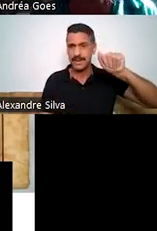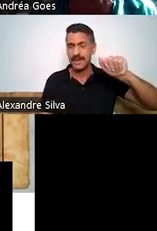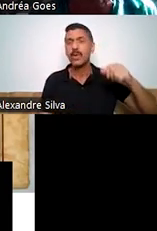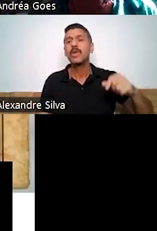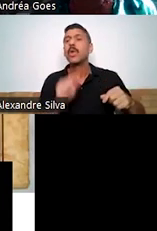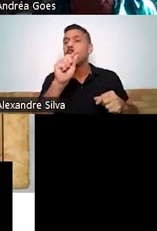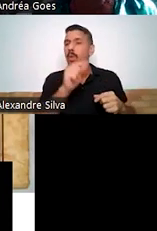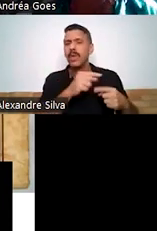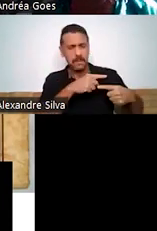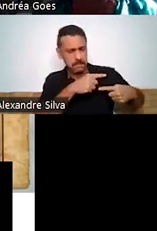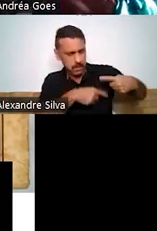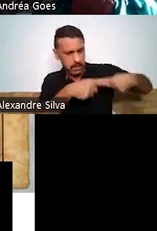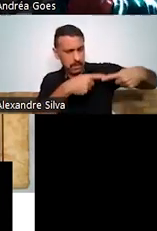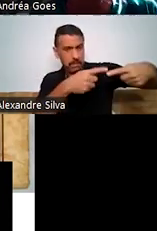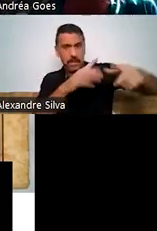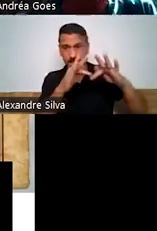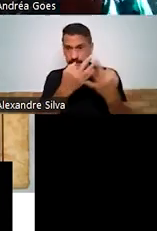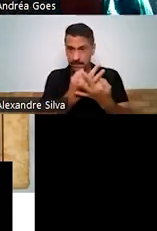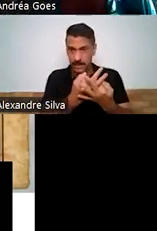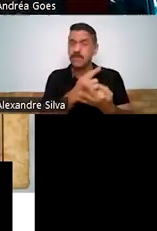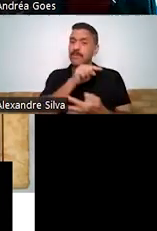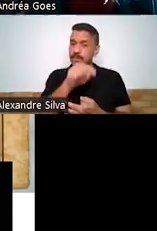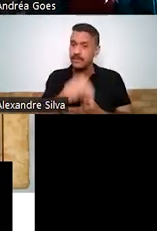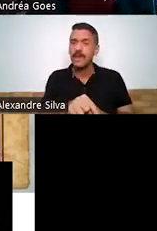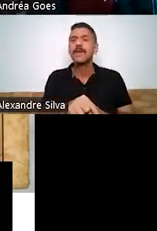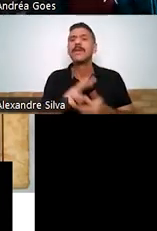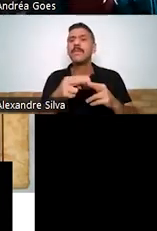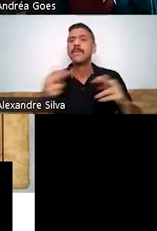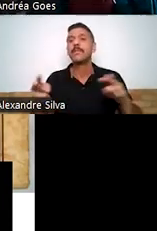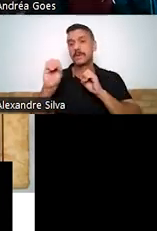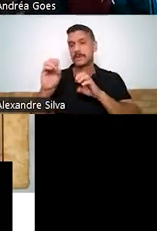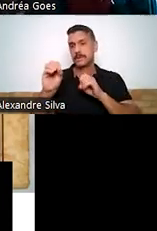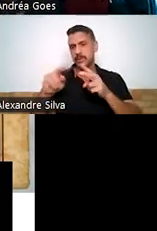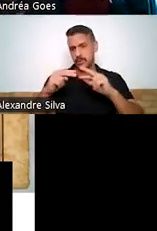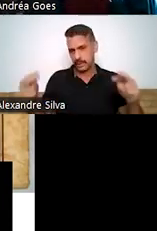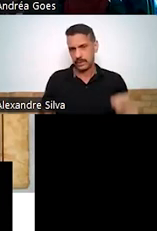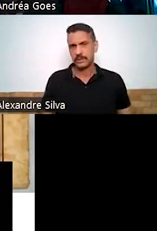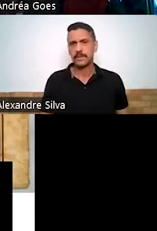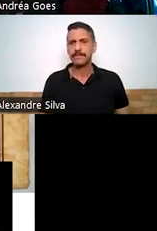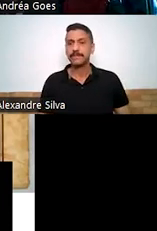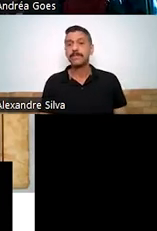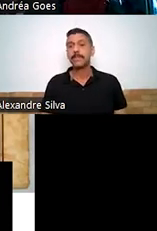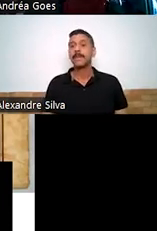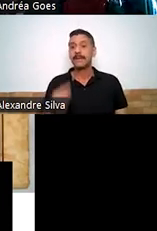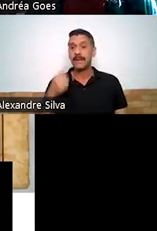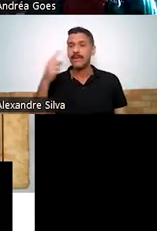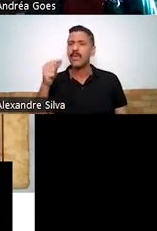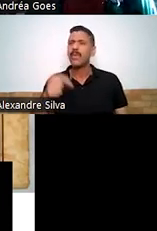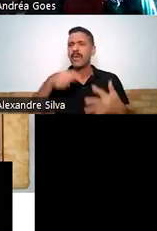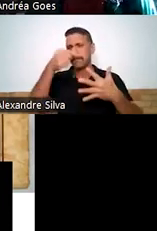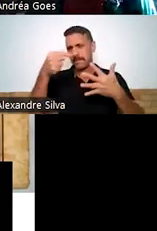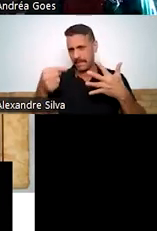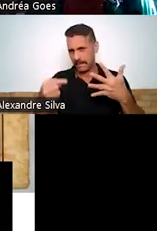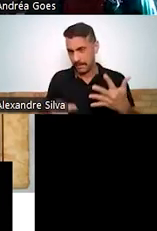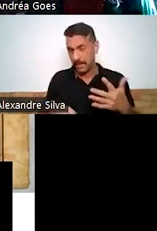dessa família acabou vindo para o laboratório, para o ensino de genética. Então, a ideia foi trabalhar aspectos do O